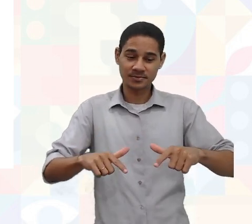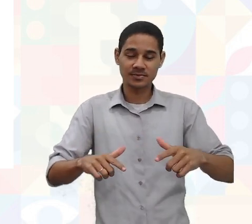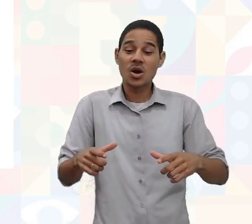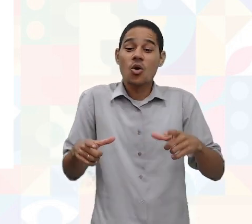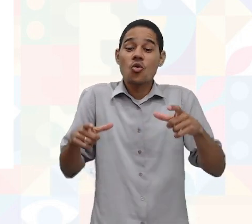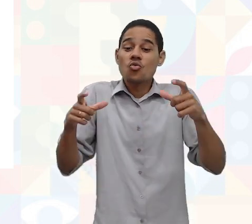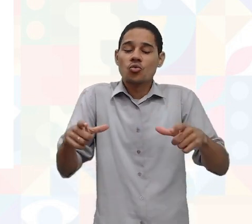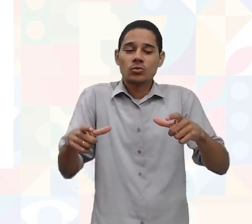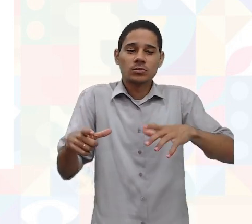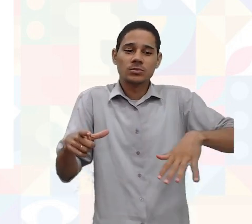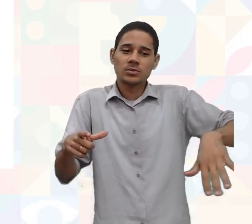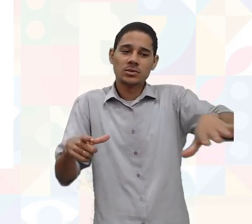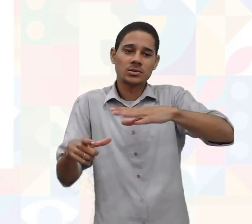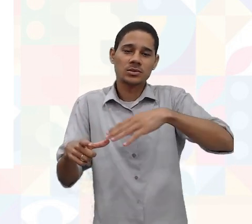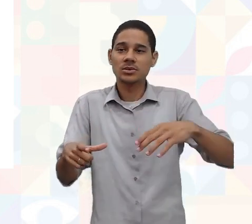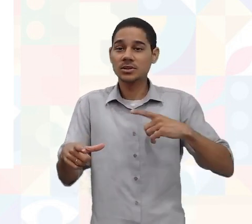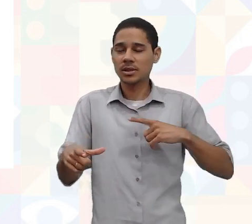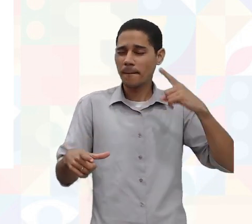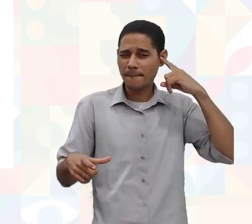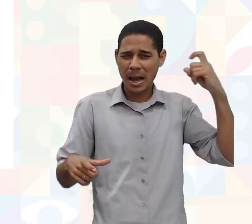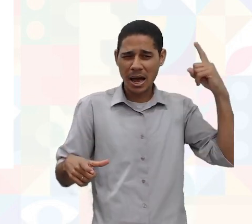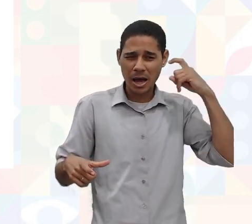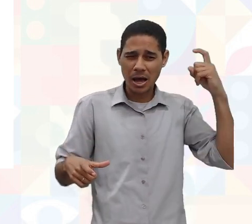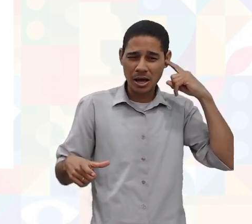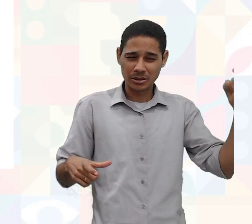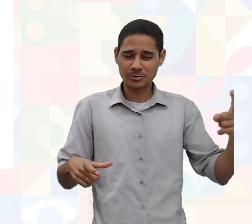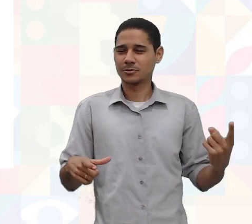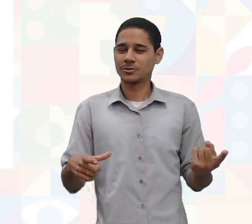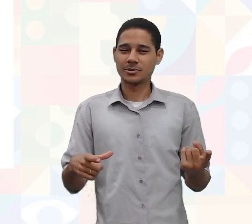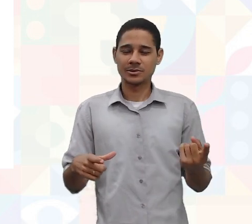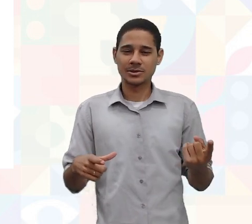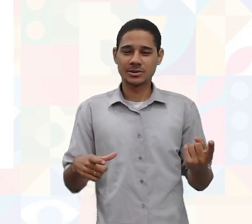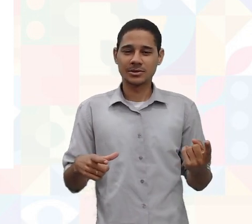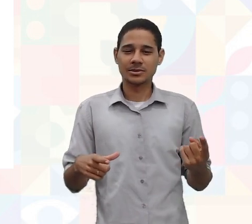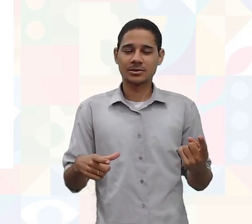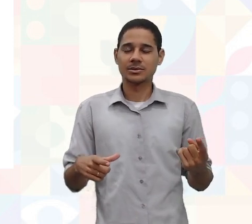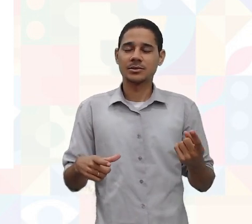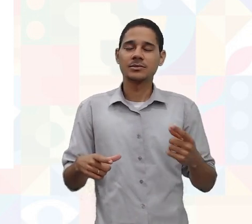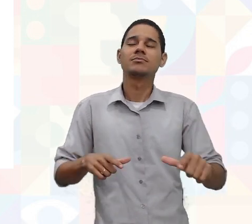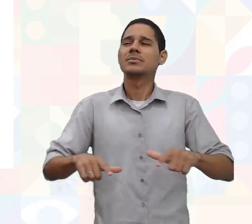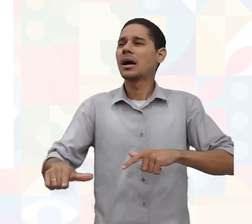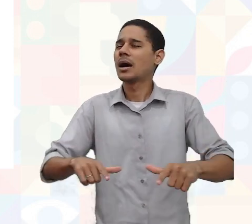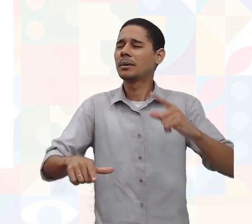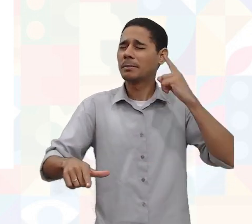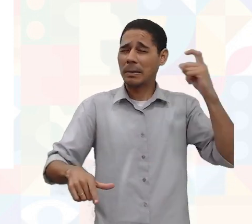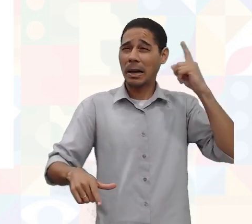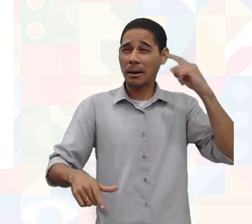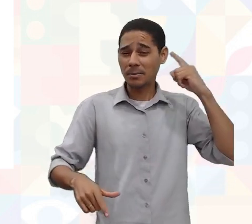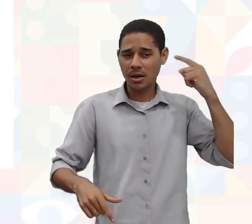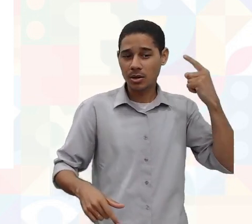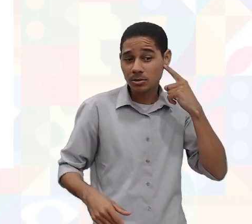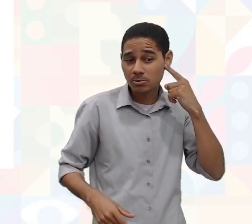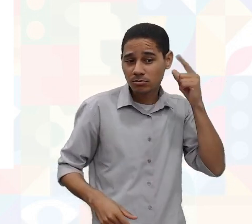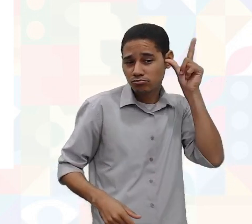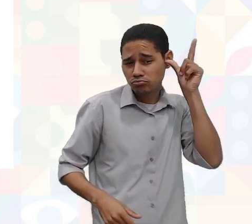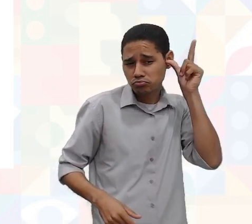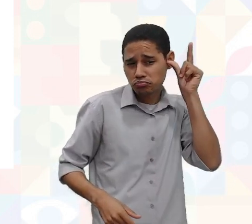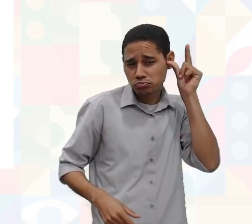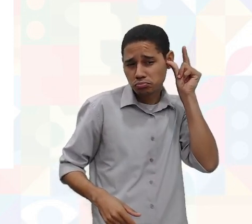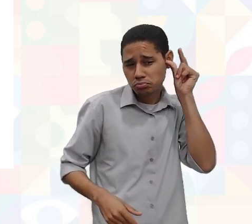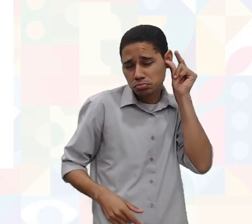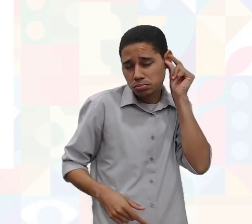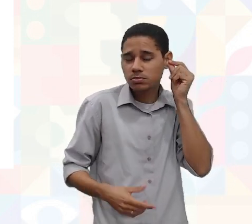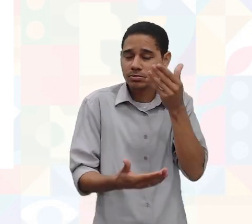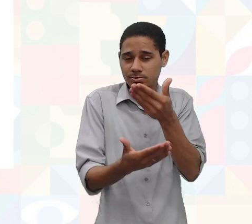a ruídos intensos, podendo provocar perda da audição,